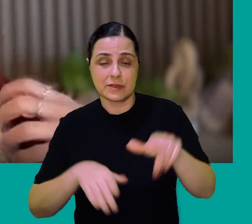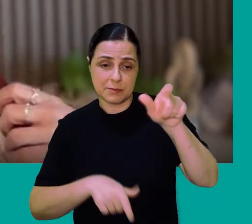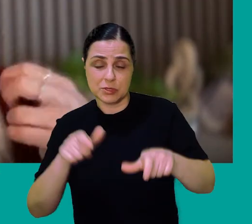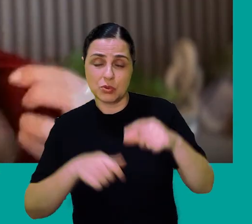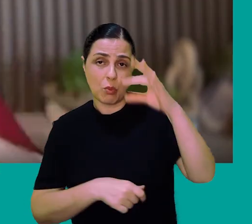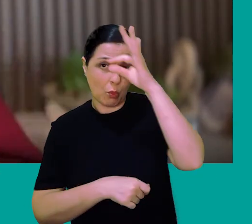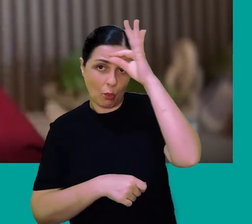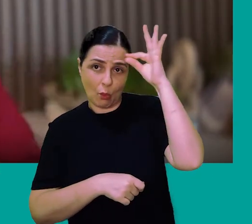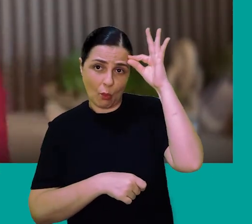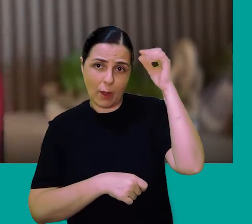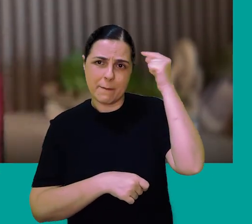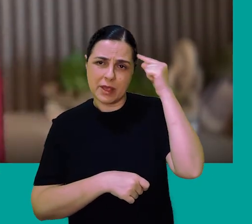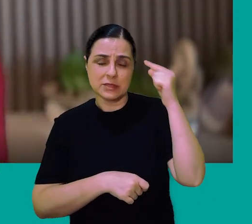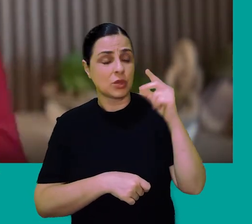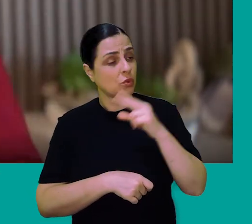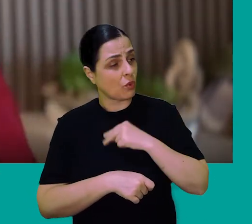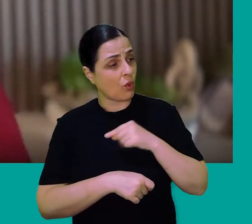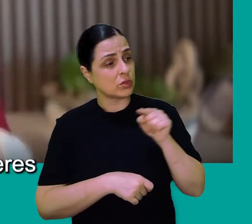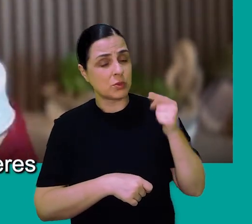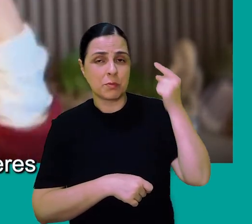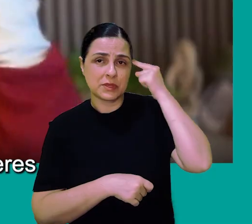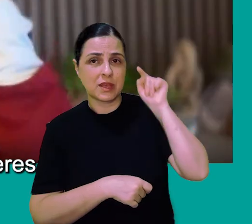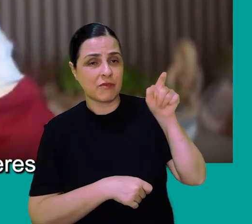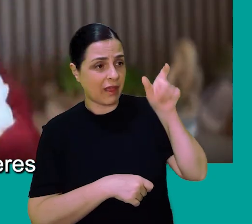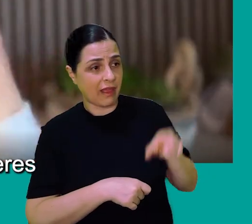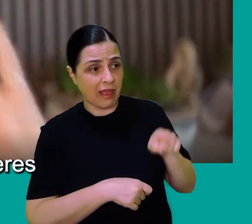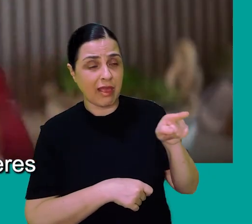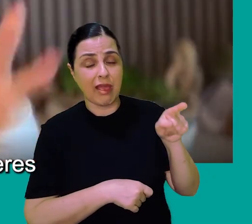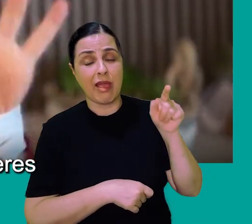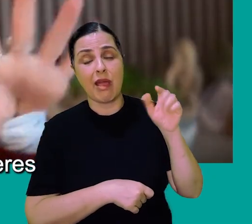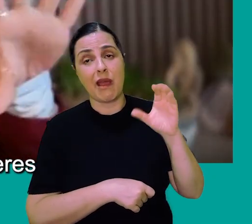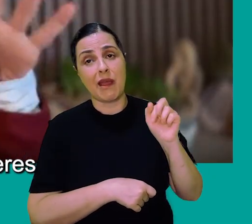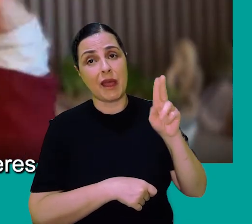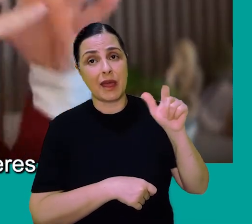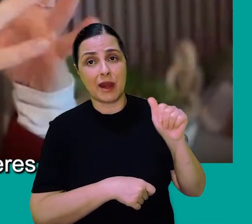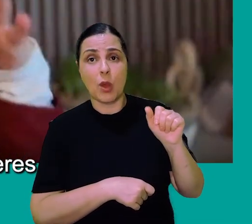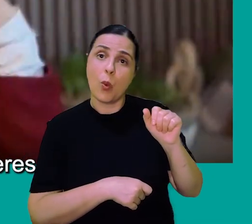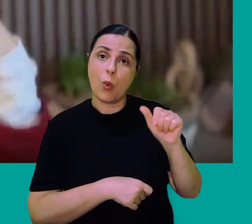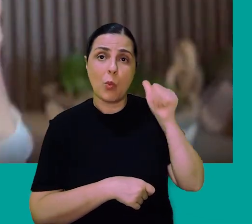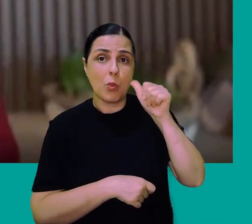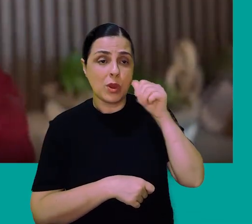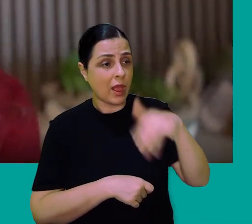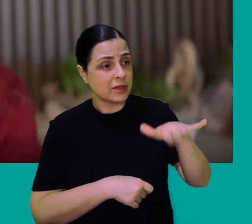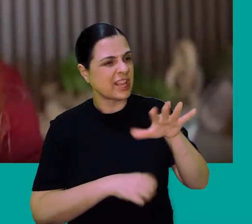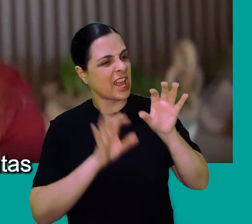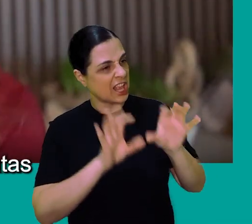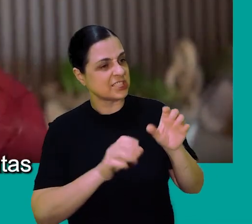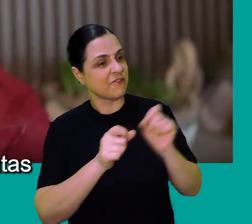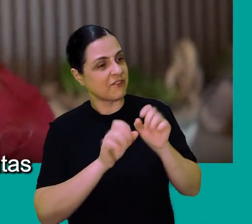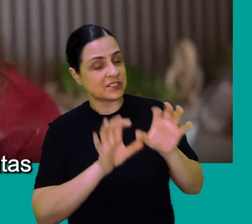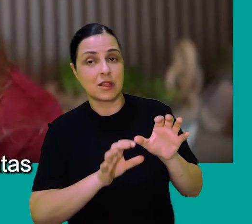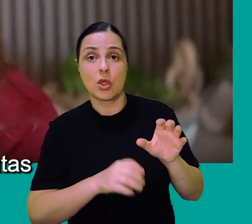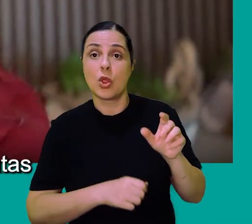Puxa, a imagem que eu tinha da Carla na minha cabeça, ou a imagem que eu tenho de mulheres, é que elas fazem isso. Nossa, a Carla